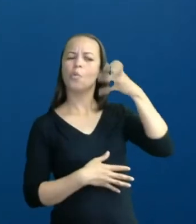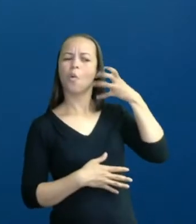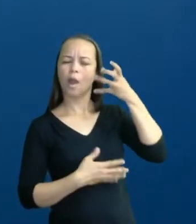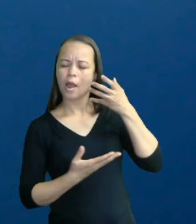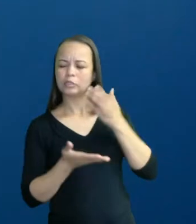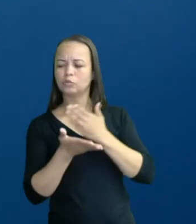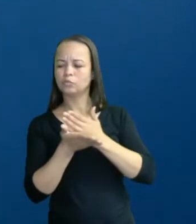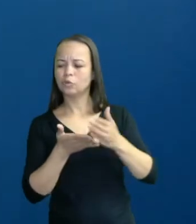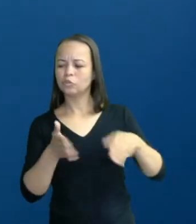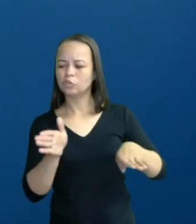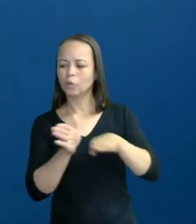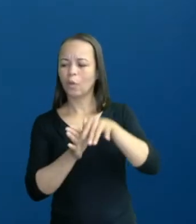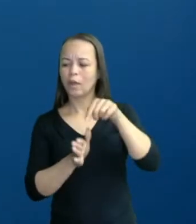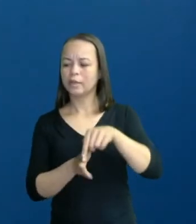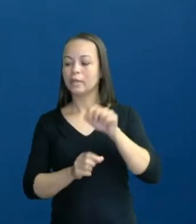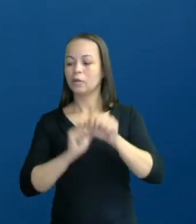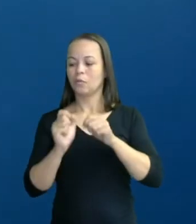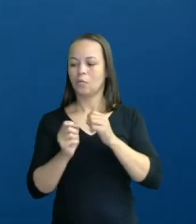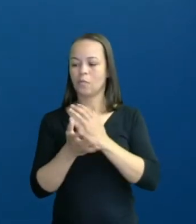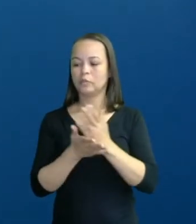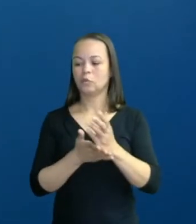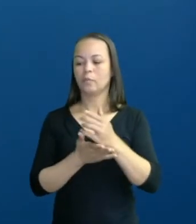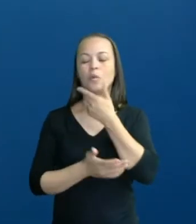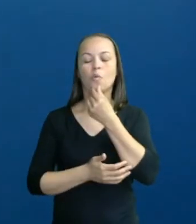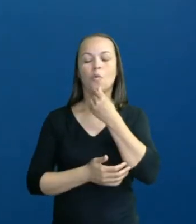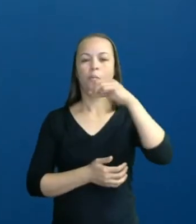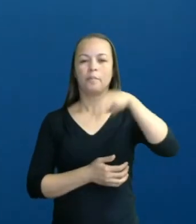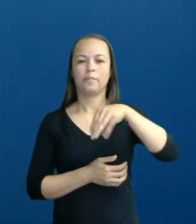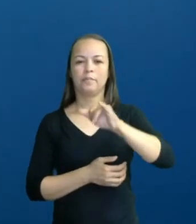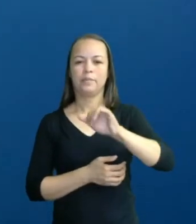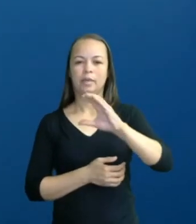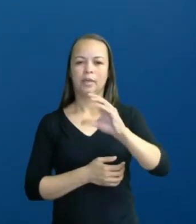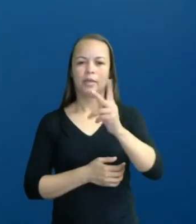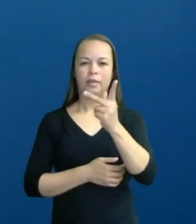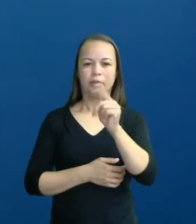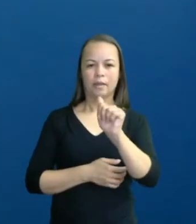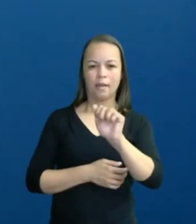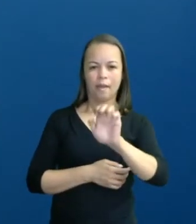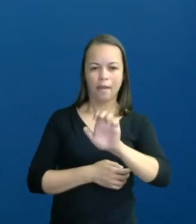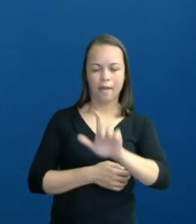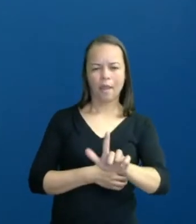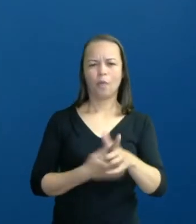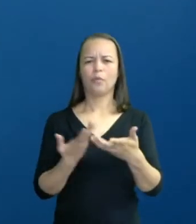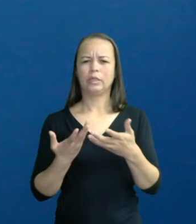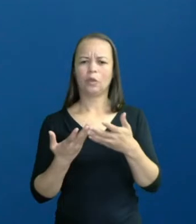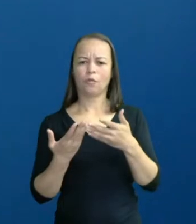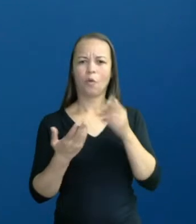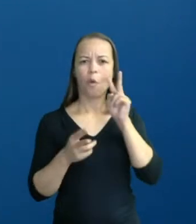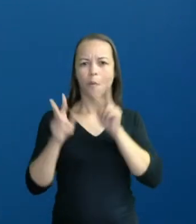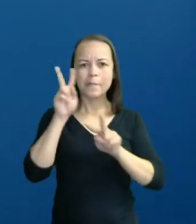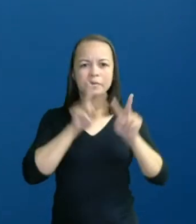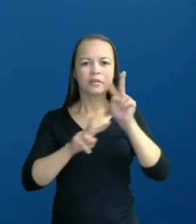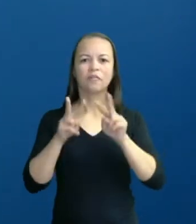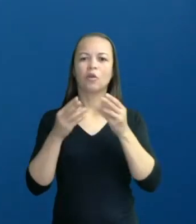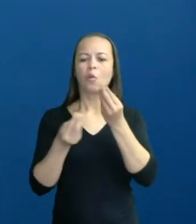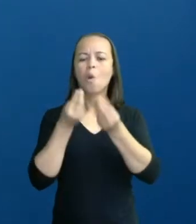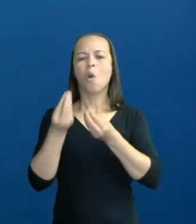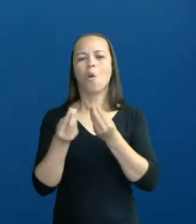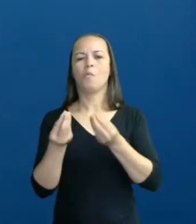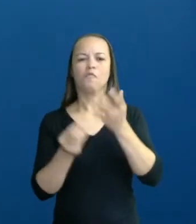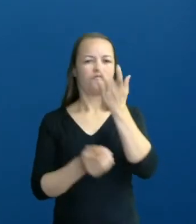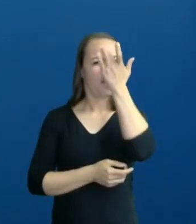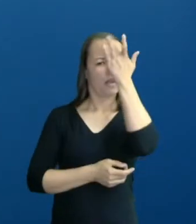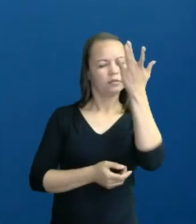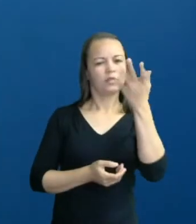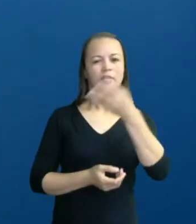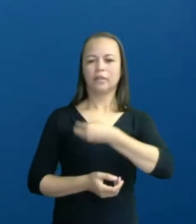quanta coisa a gente tem de tecnologia, tá certo? Então, tudo isso facilita muito a nossa vida, tá? Hoje, se a gente não tivesse